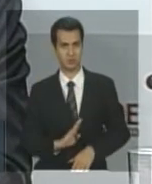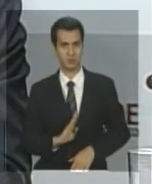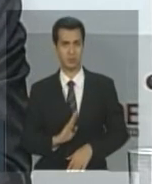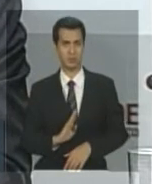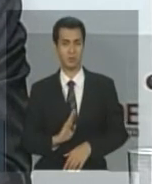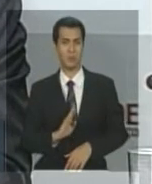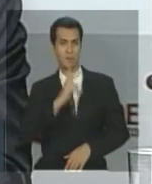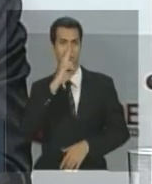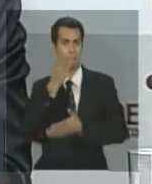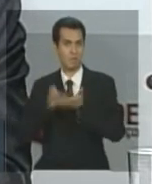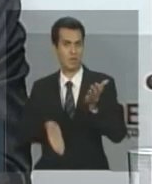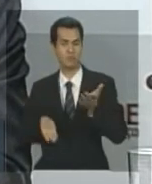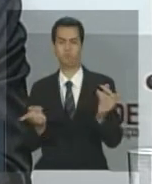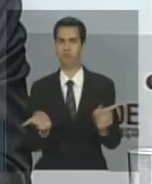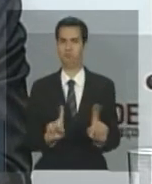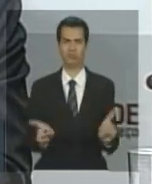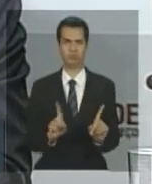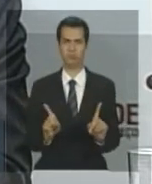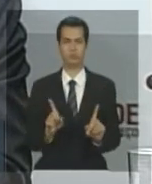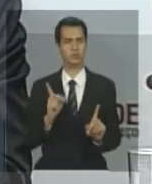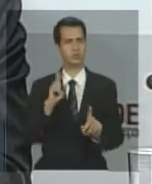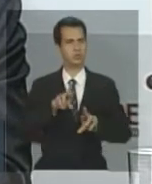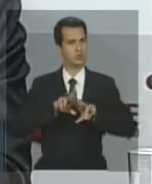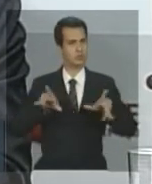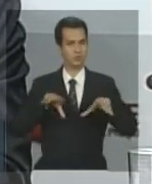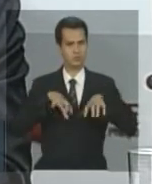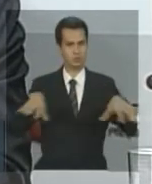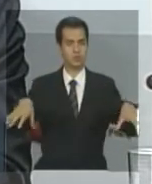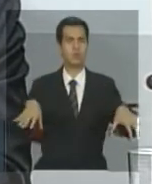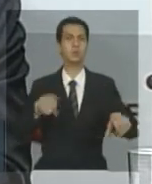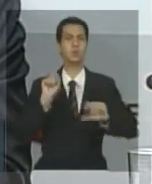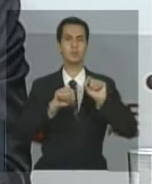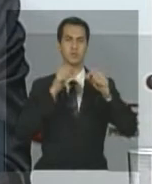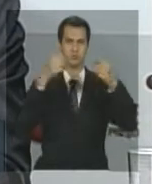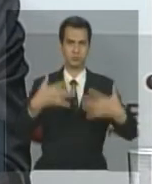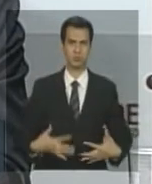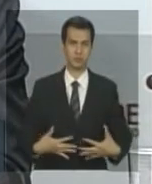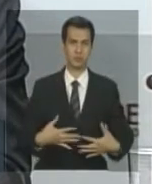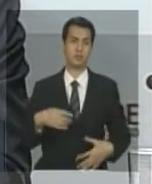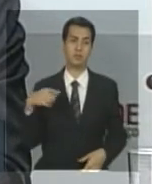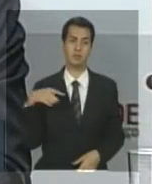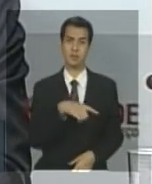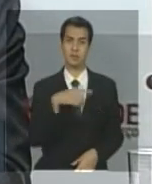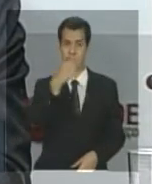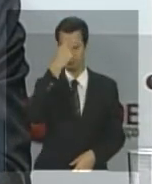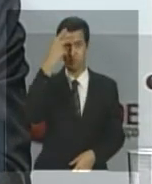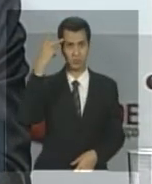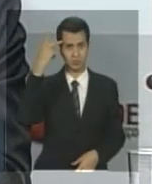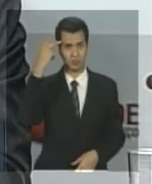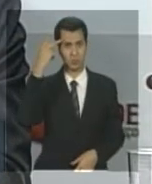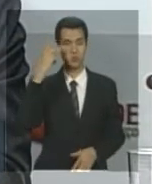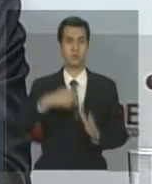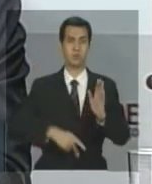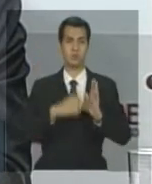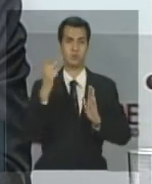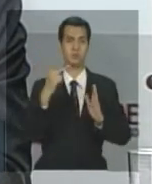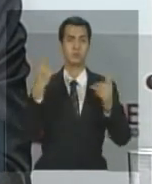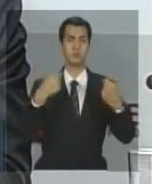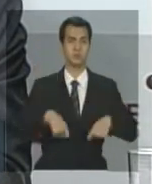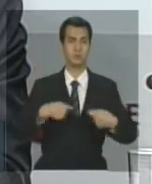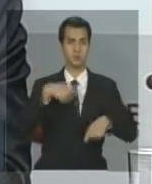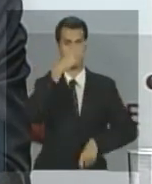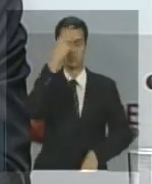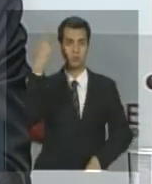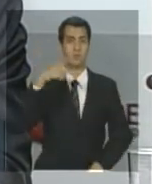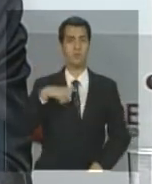transplante, e estabelece claramente que a doação do órgão para quem vai receber só pode ser feita por um doador